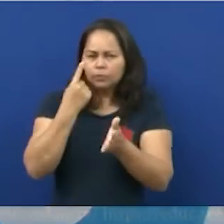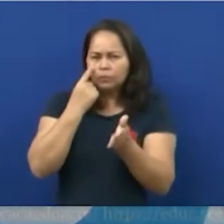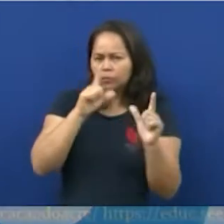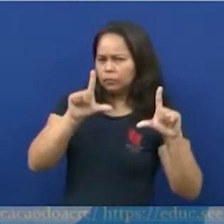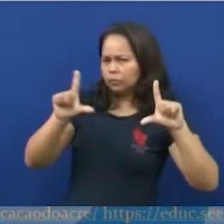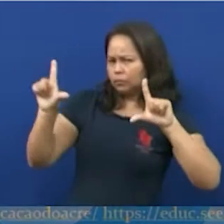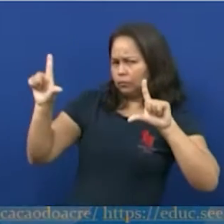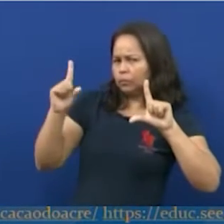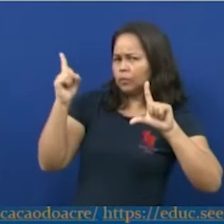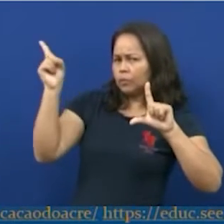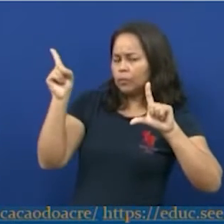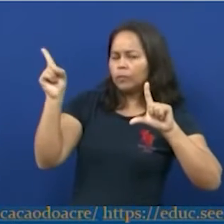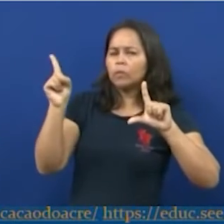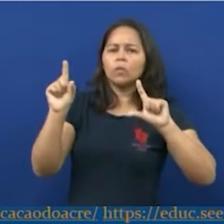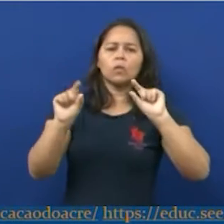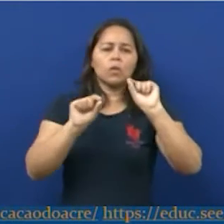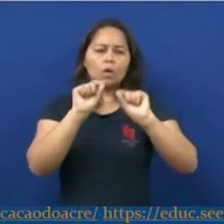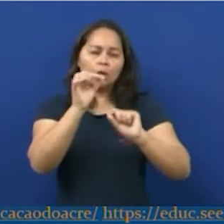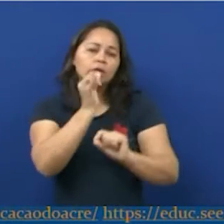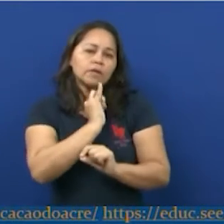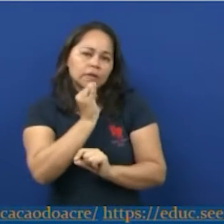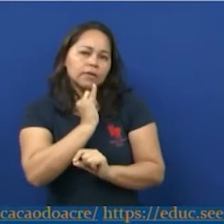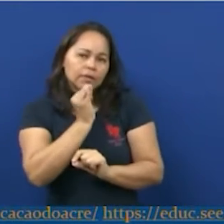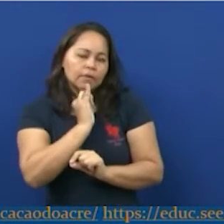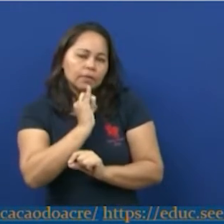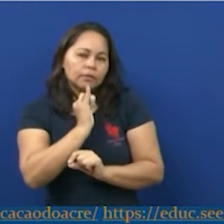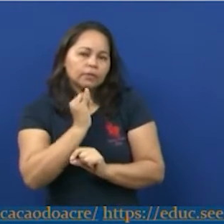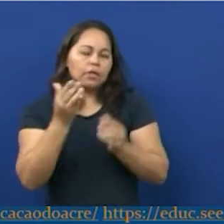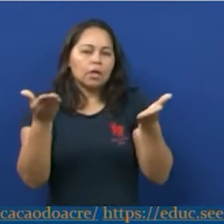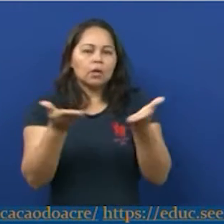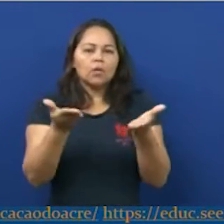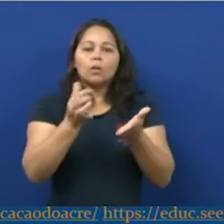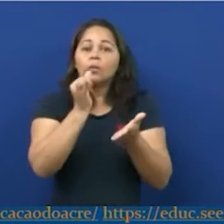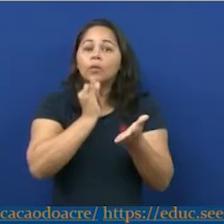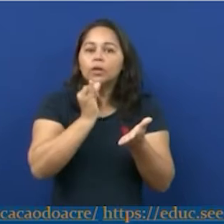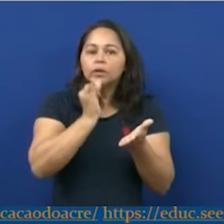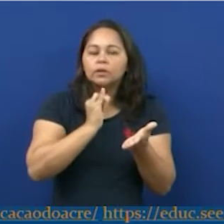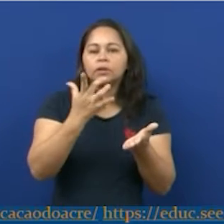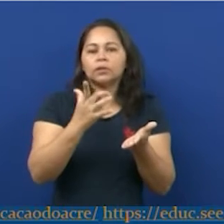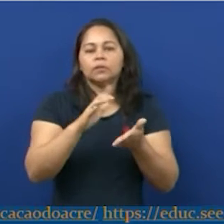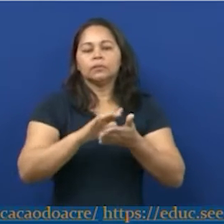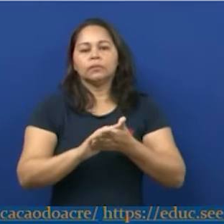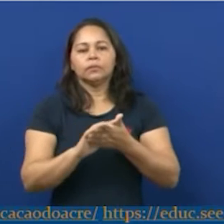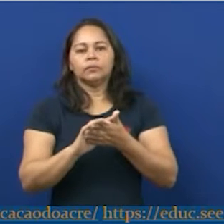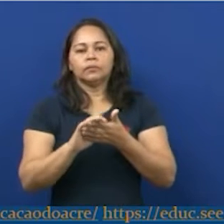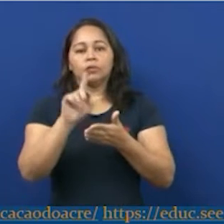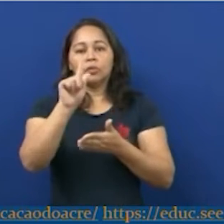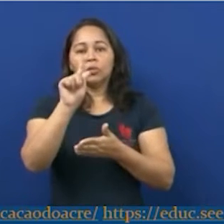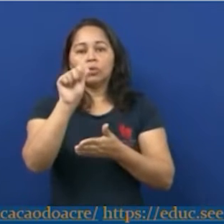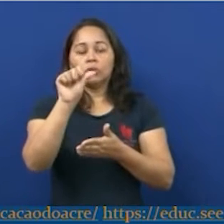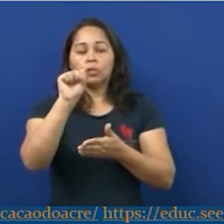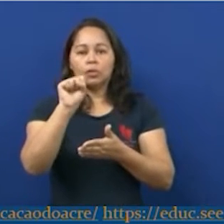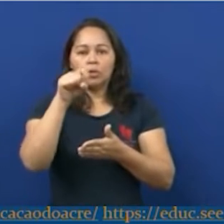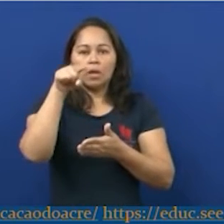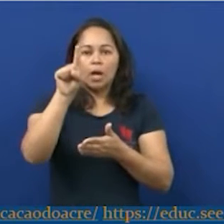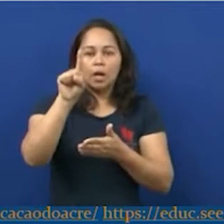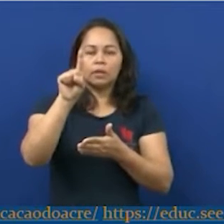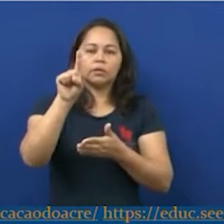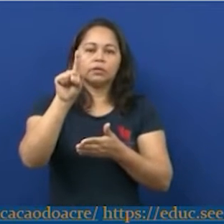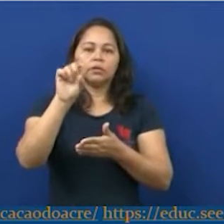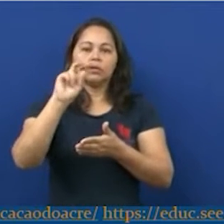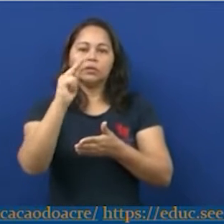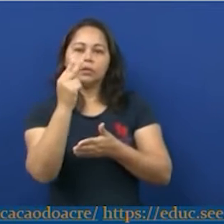você nota ali alguns exemplos que nós estamos observando, como o gás hidrogênio, como o gás